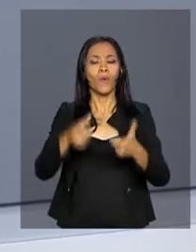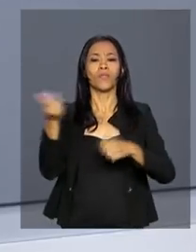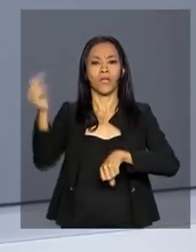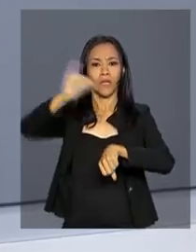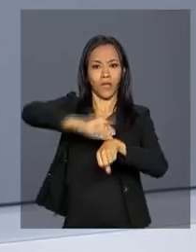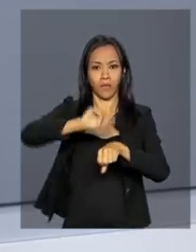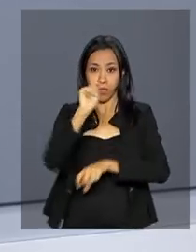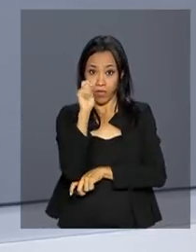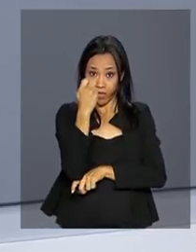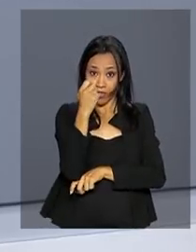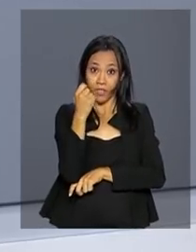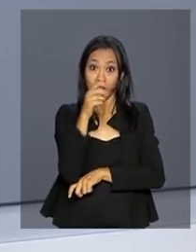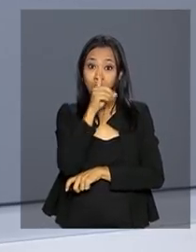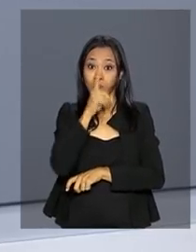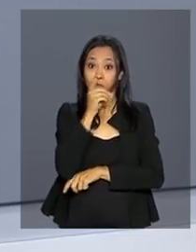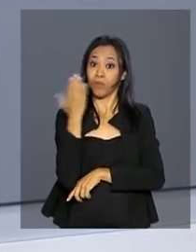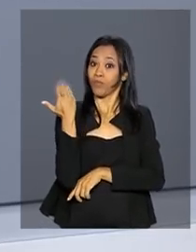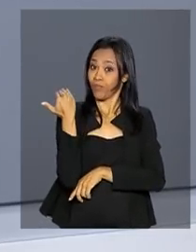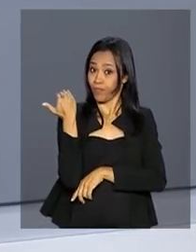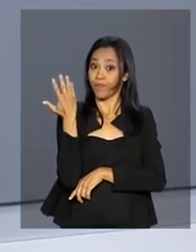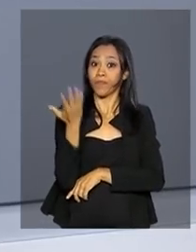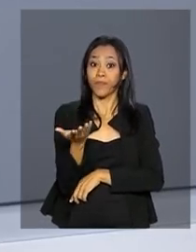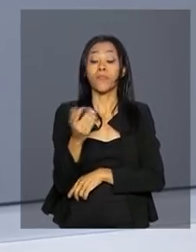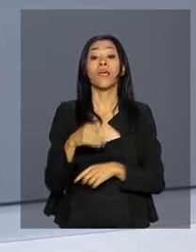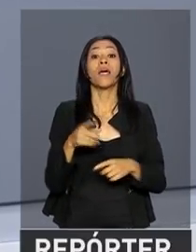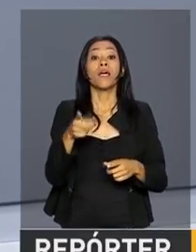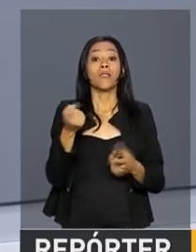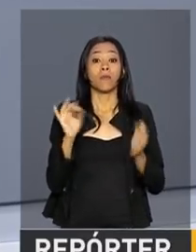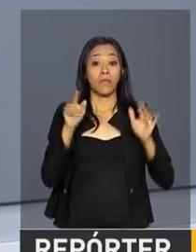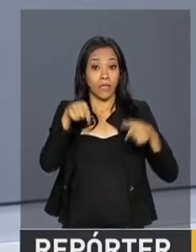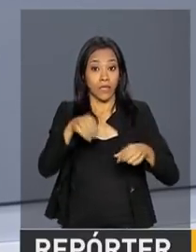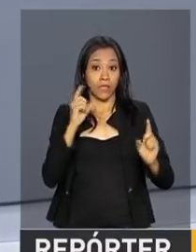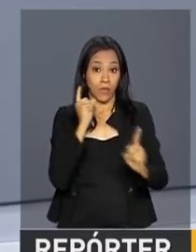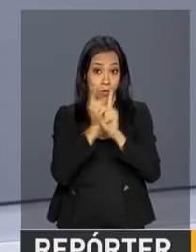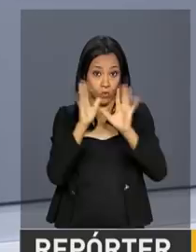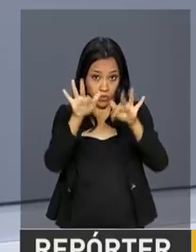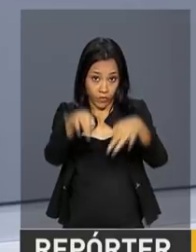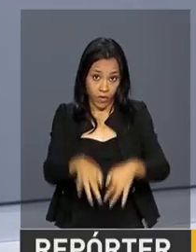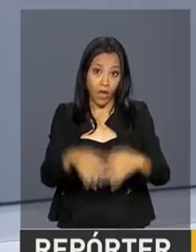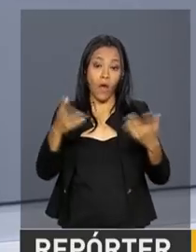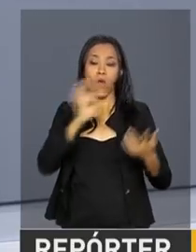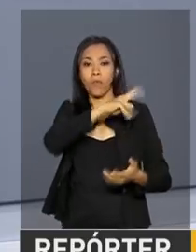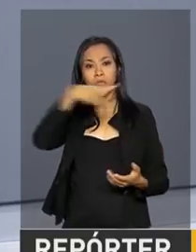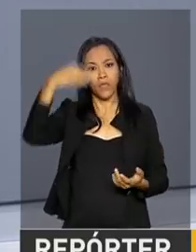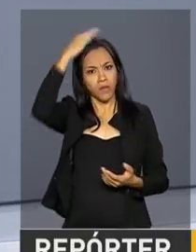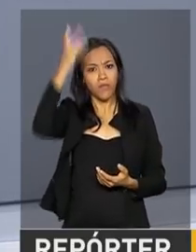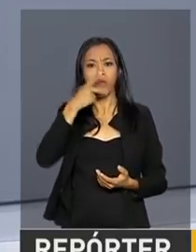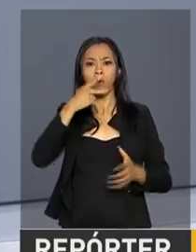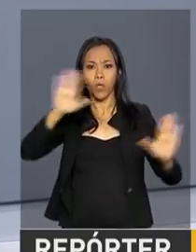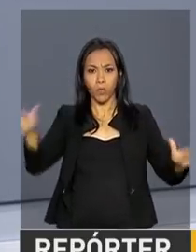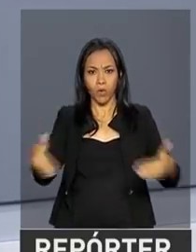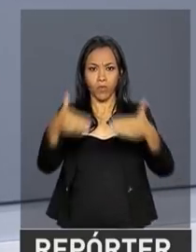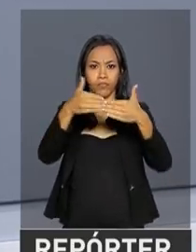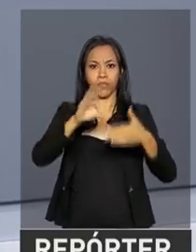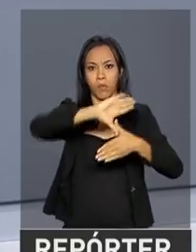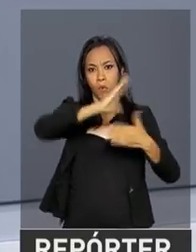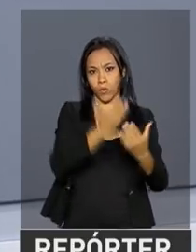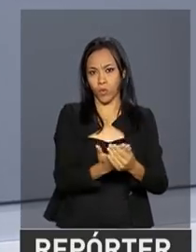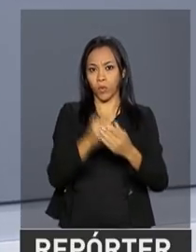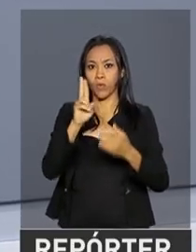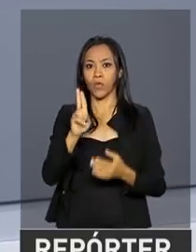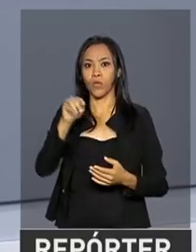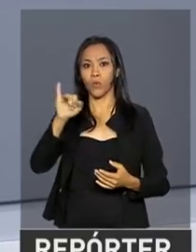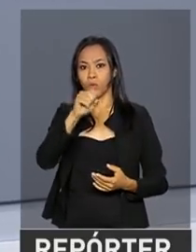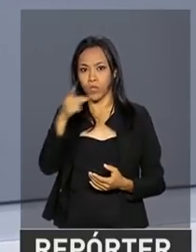neste domingo no final do encontro o presidente temer também disse que um acordo entre o mercosul ea união européia pode ser